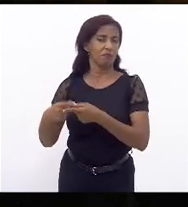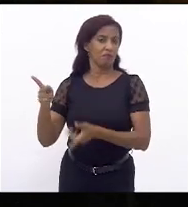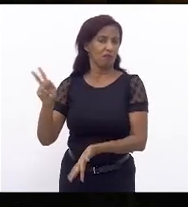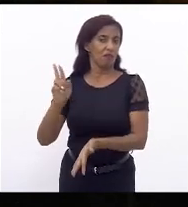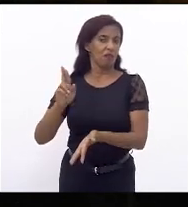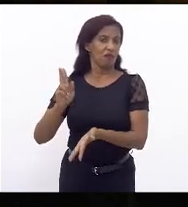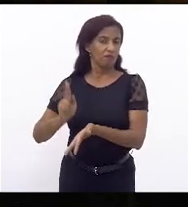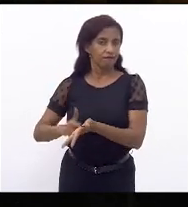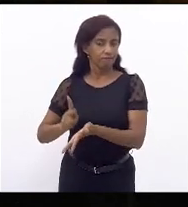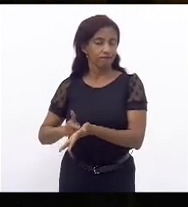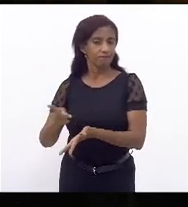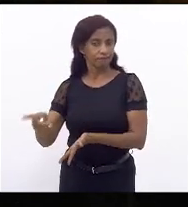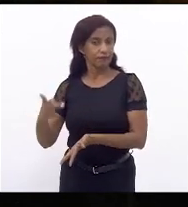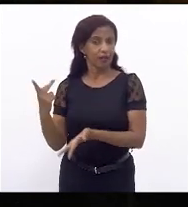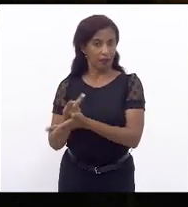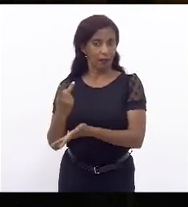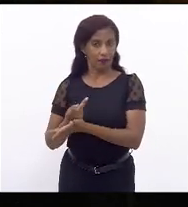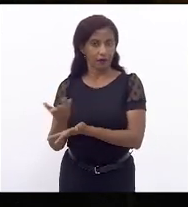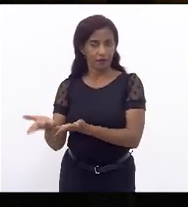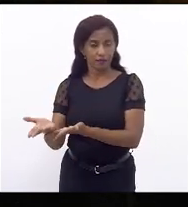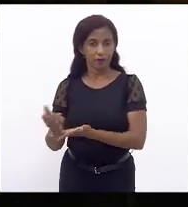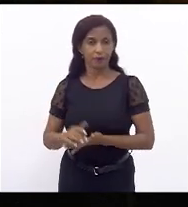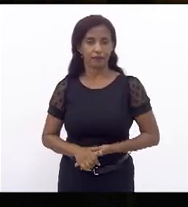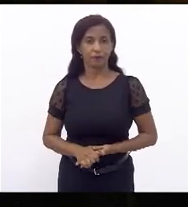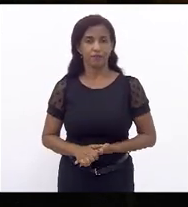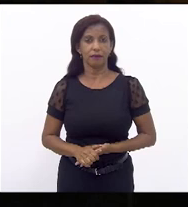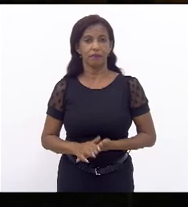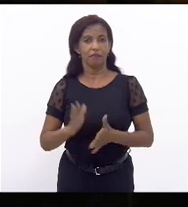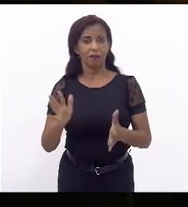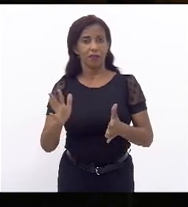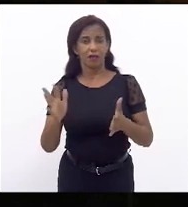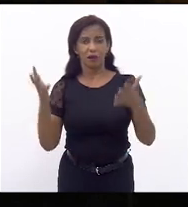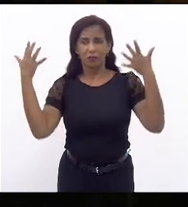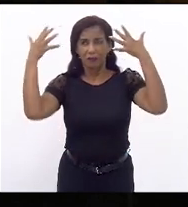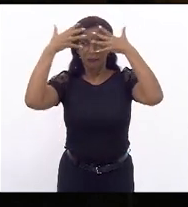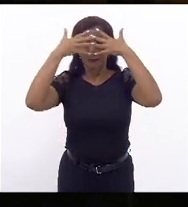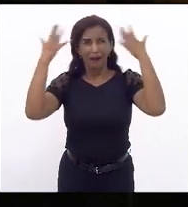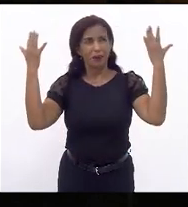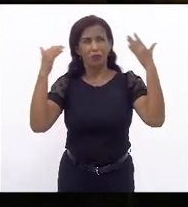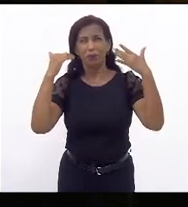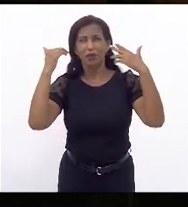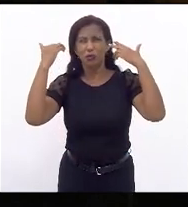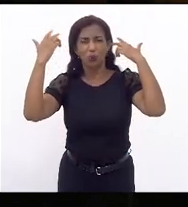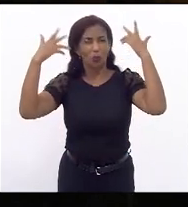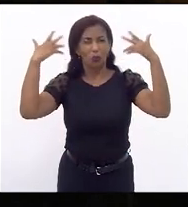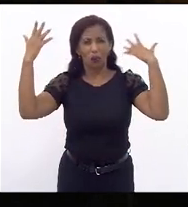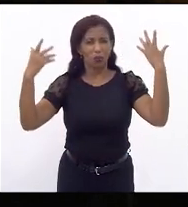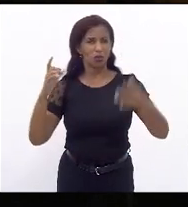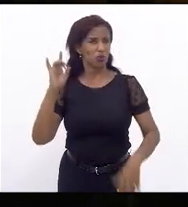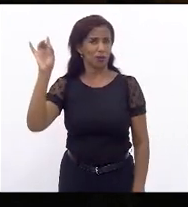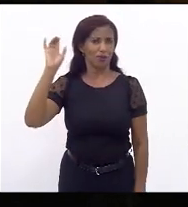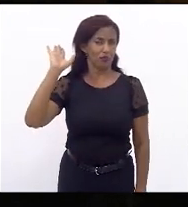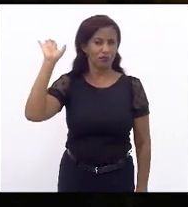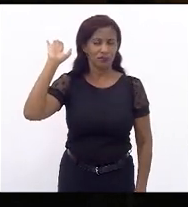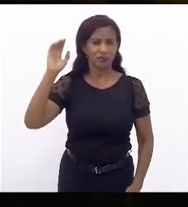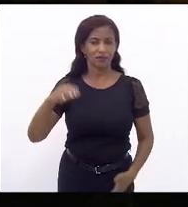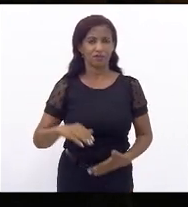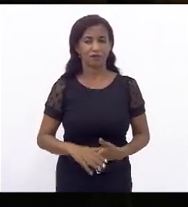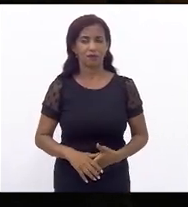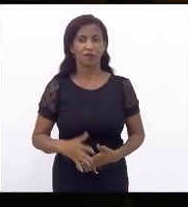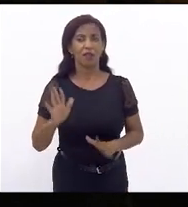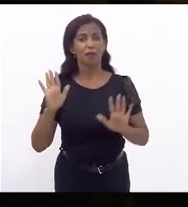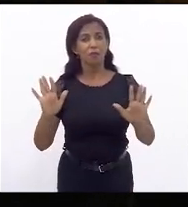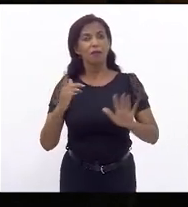realmente, ao meu modo de ver, está errado. É umas insanidades, assim, umas criações, só Deus. Mas